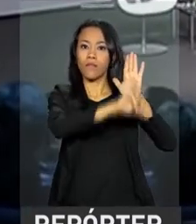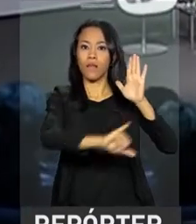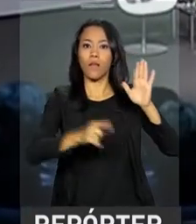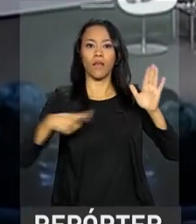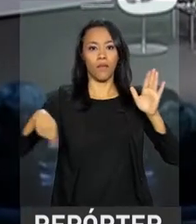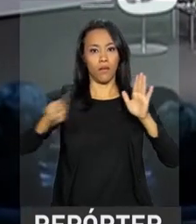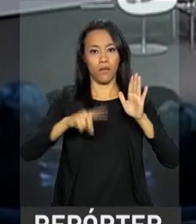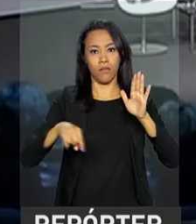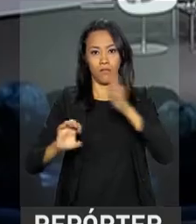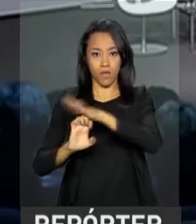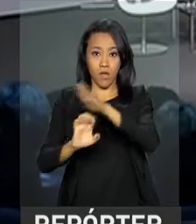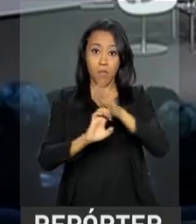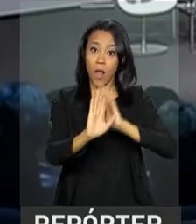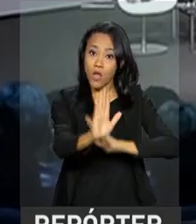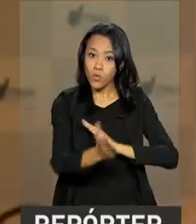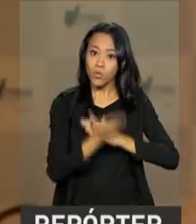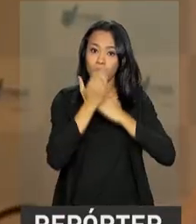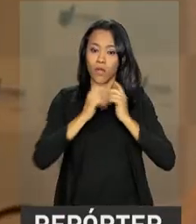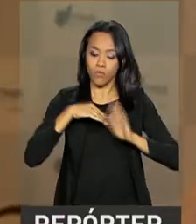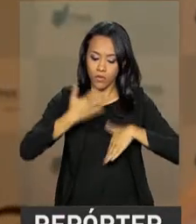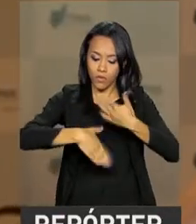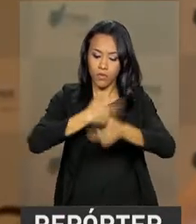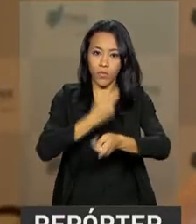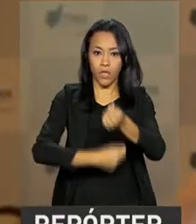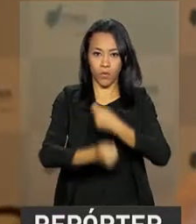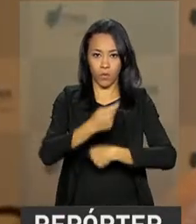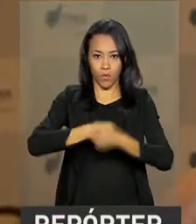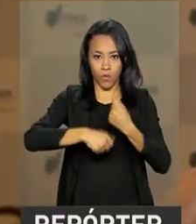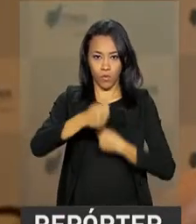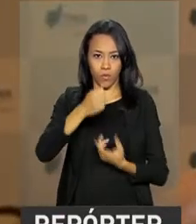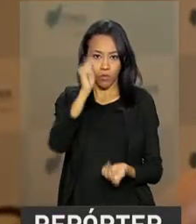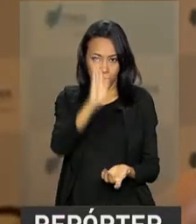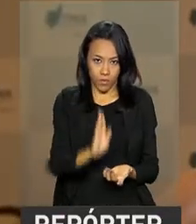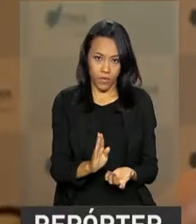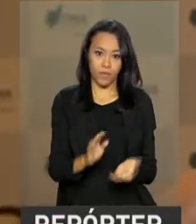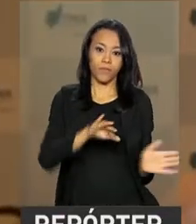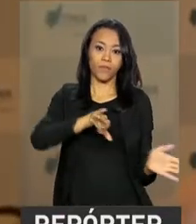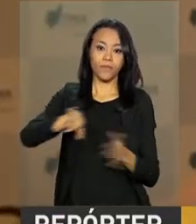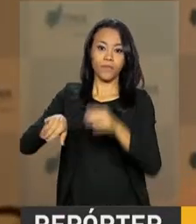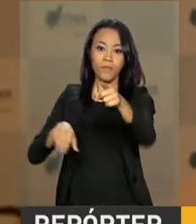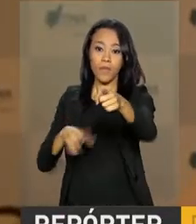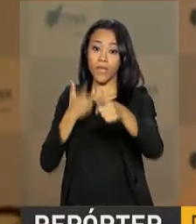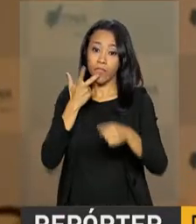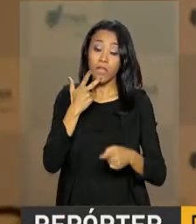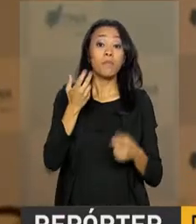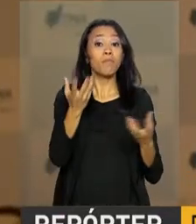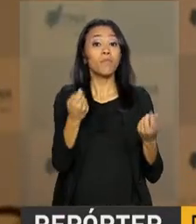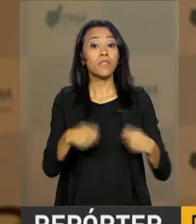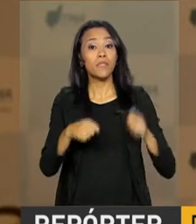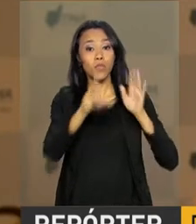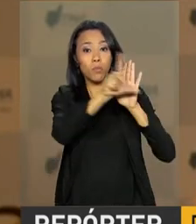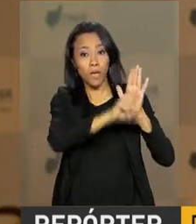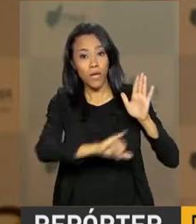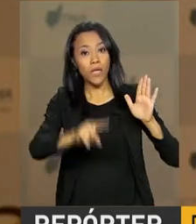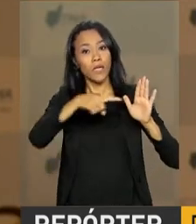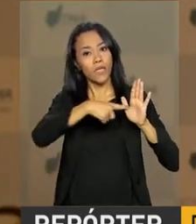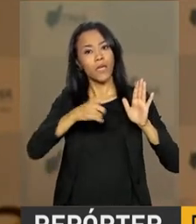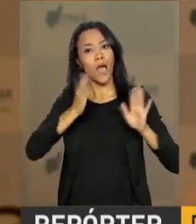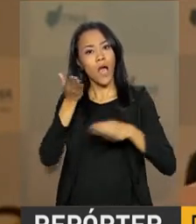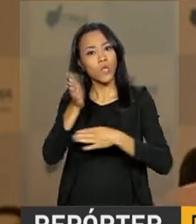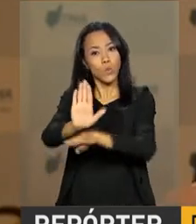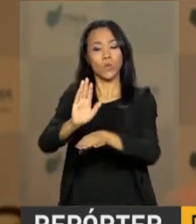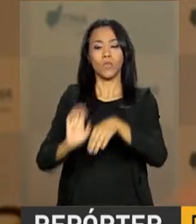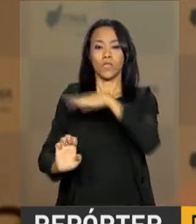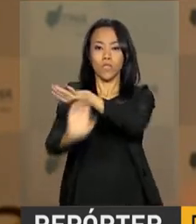no crescimento econômico do país nós temos que ter uma lei que permita às empresas viáveis que se recupere e que voltem portanto a